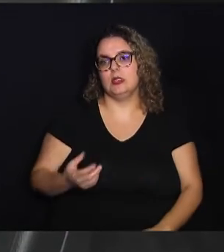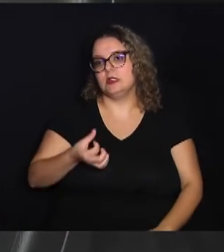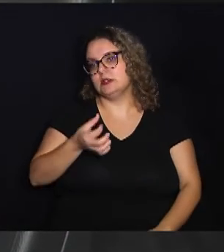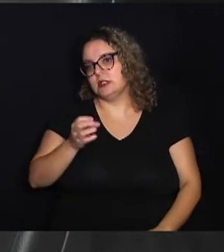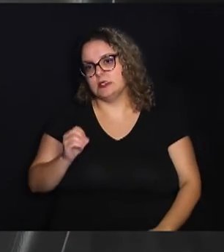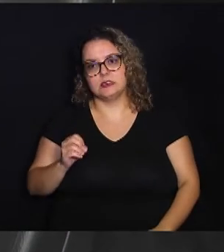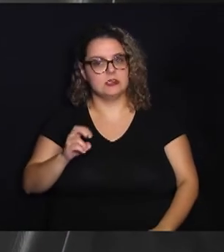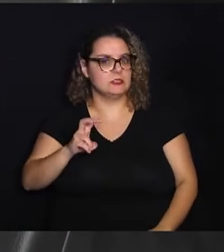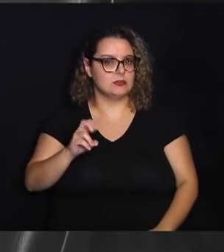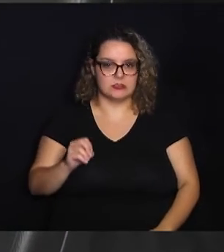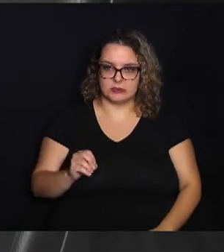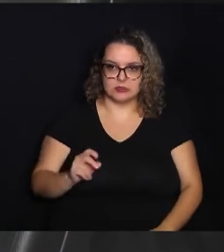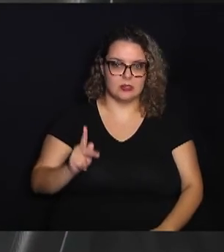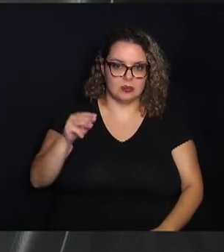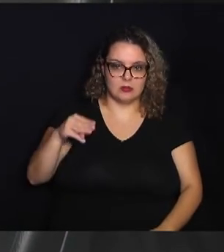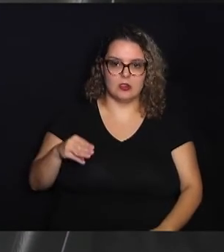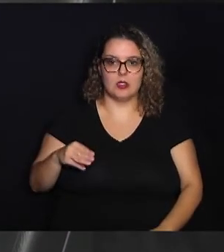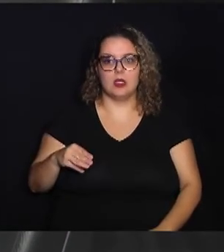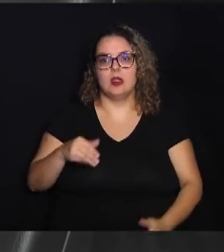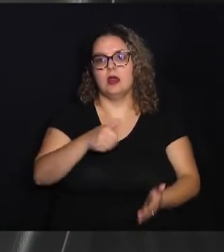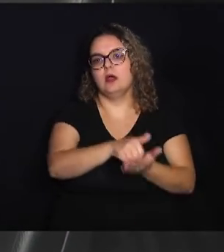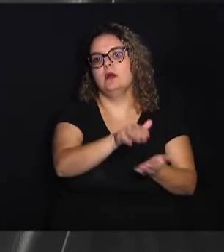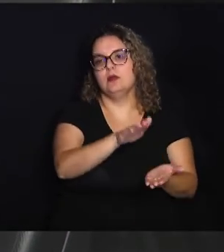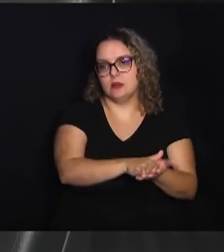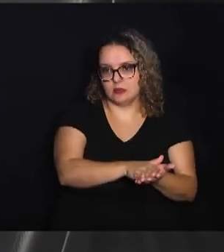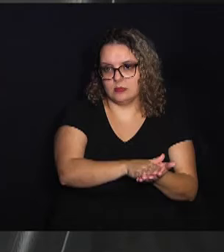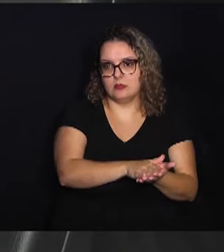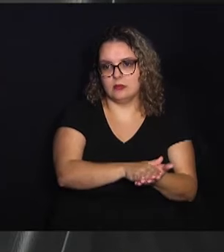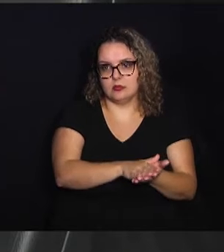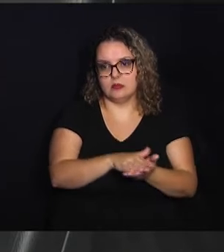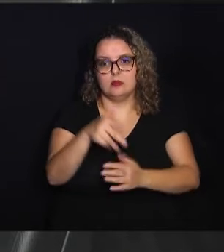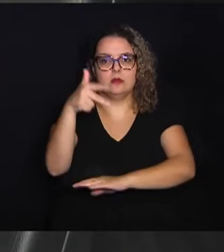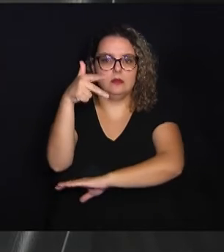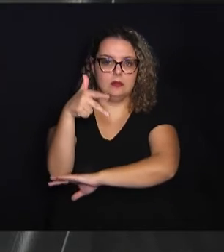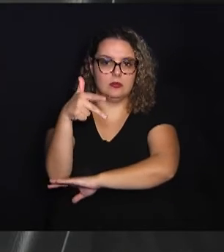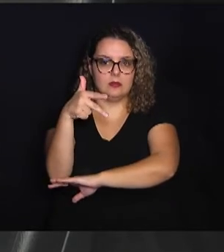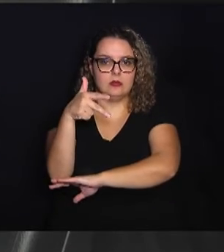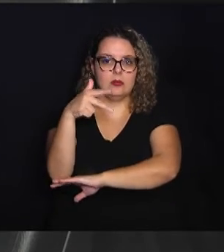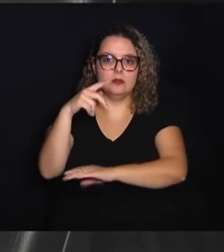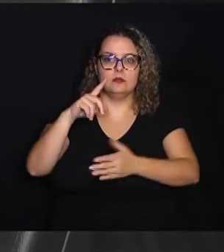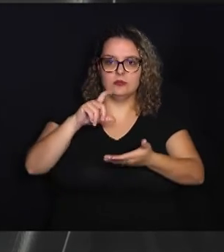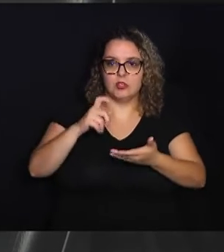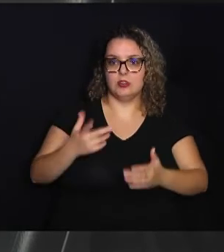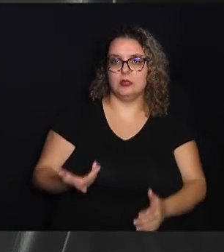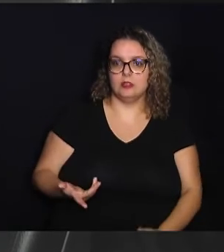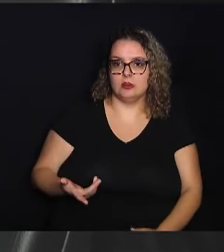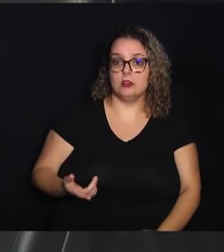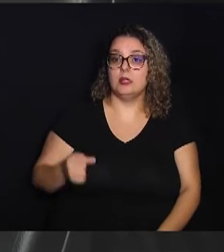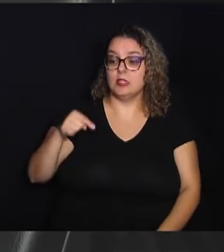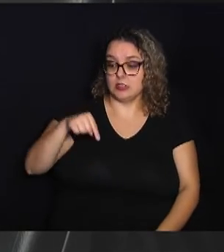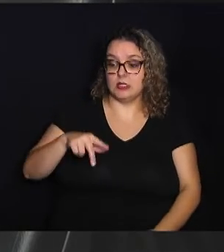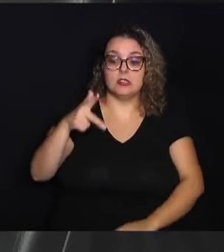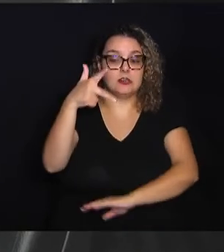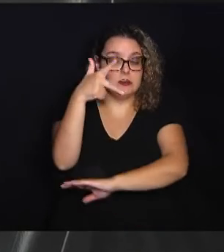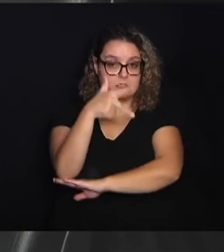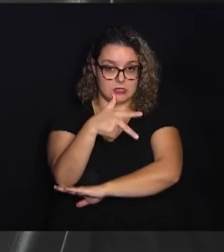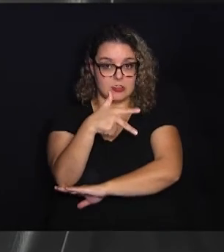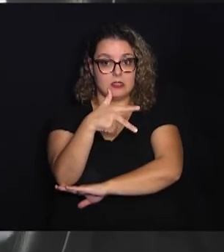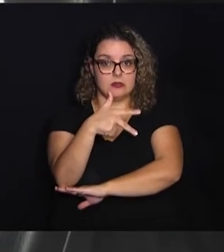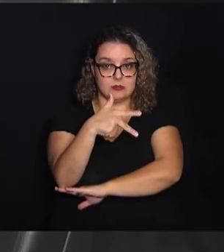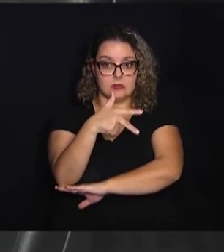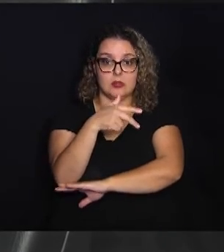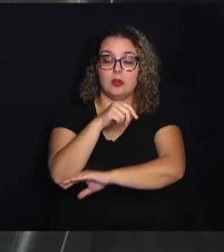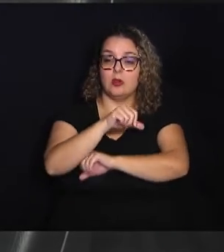60 ou 50, o que for ali o limite, a câmera vai me fotografar. Correto. E essa mesma câmera, com